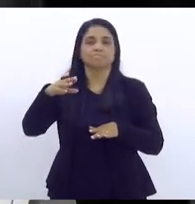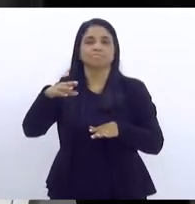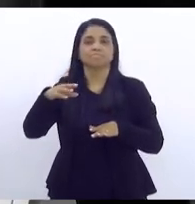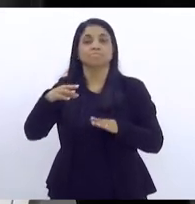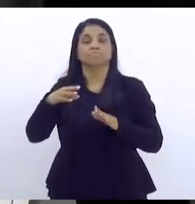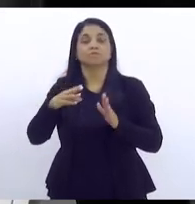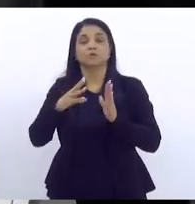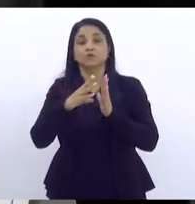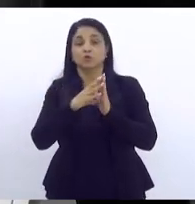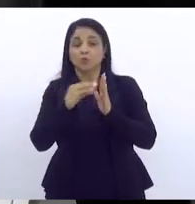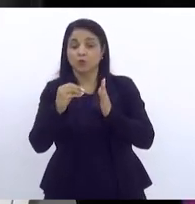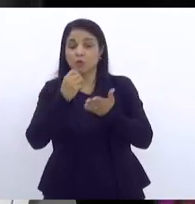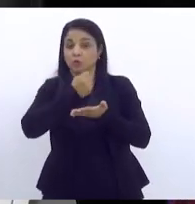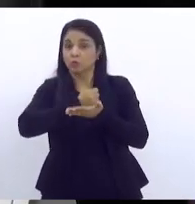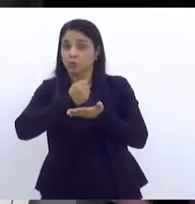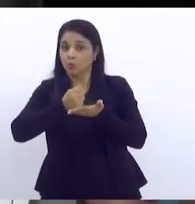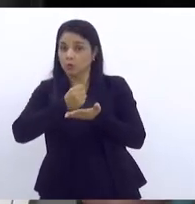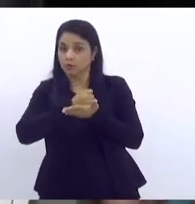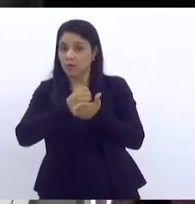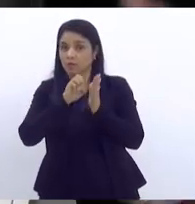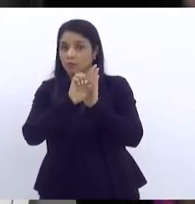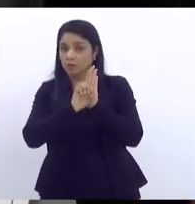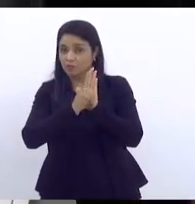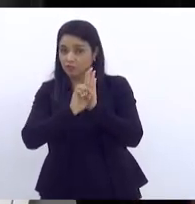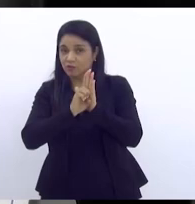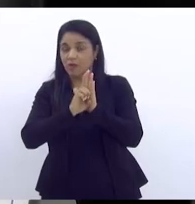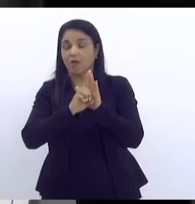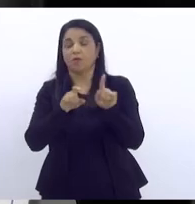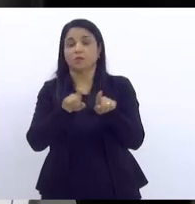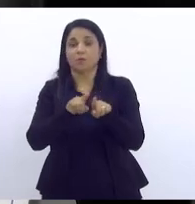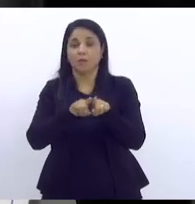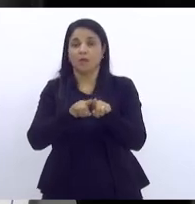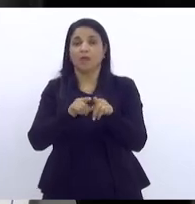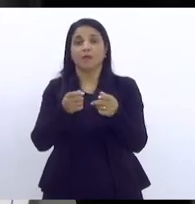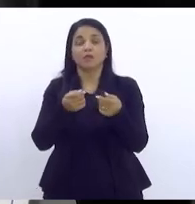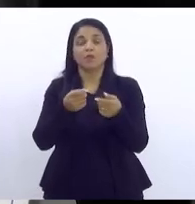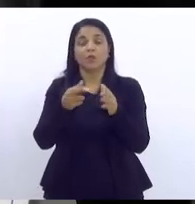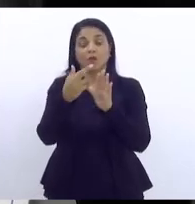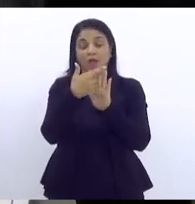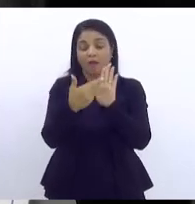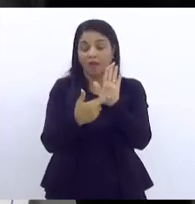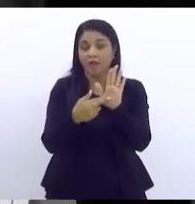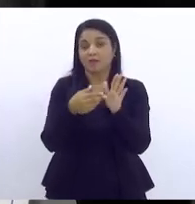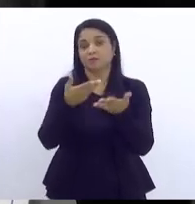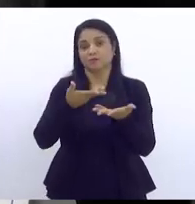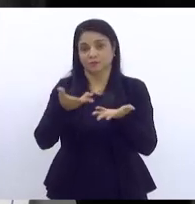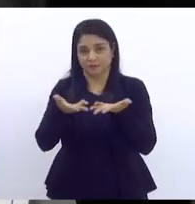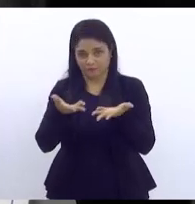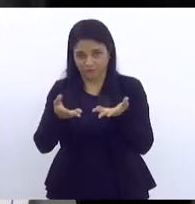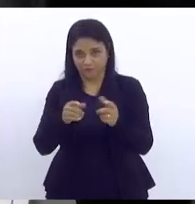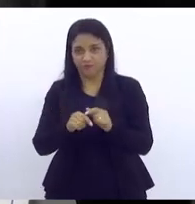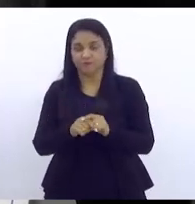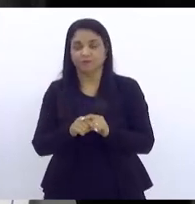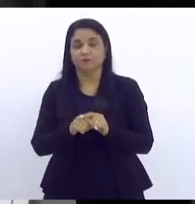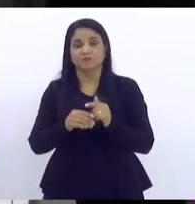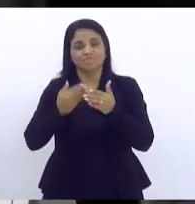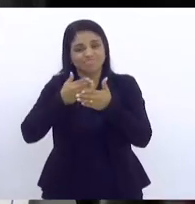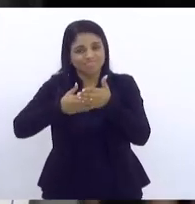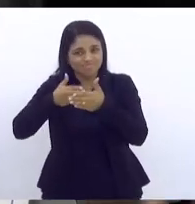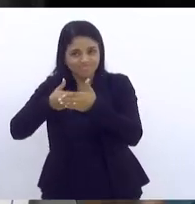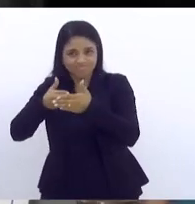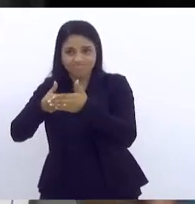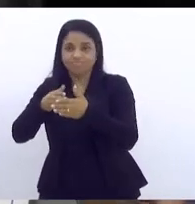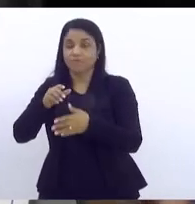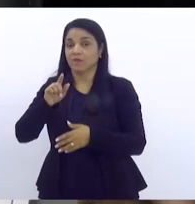modelagem no contrato no edital no contrato e no regulamento de serviço né Eh a agência com